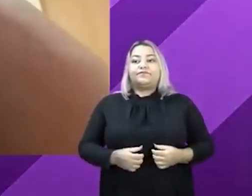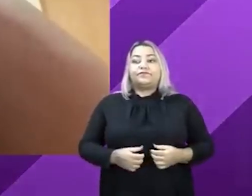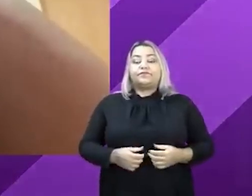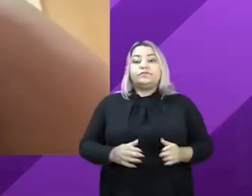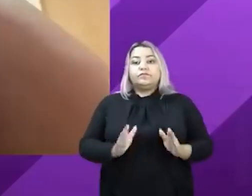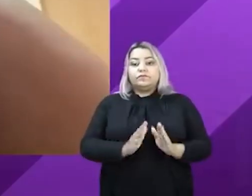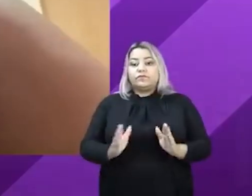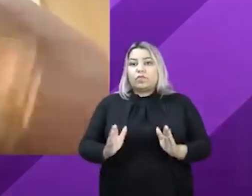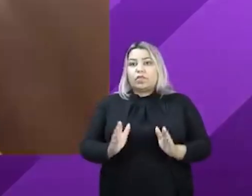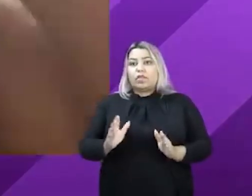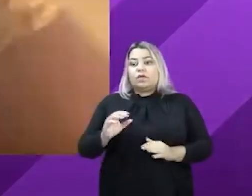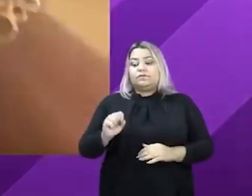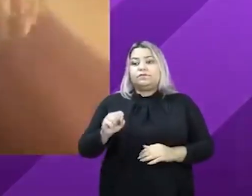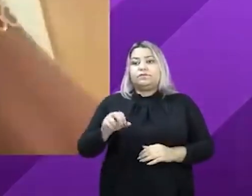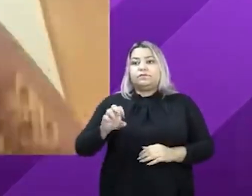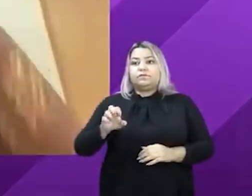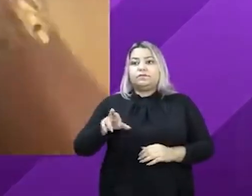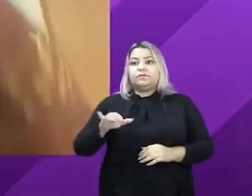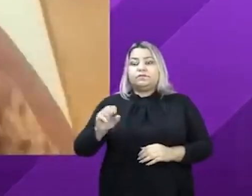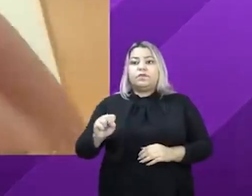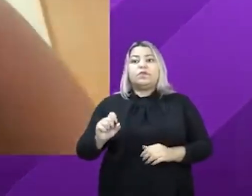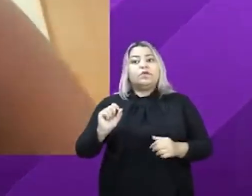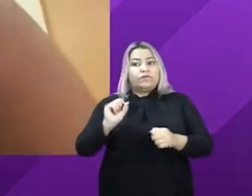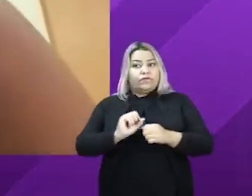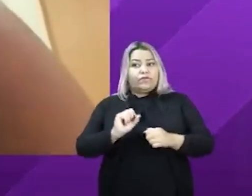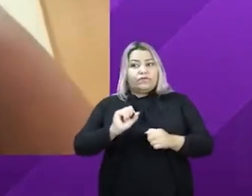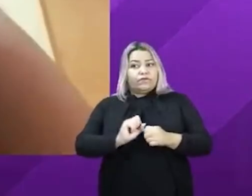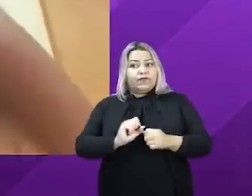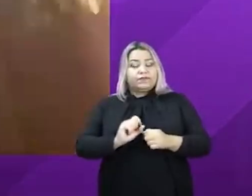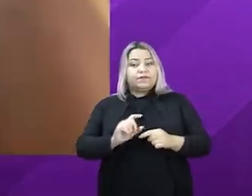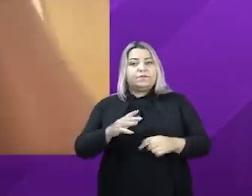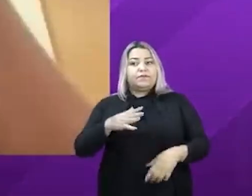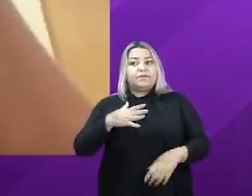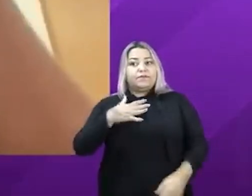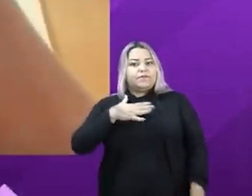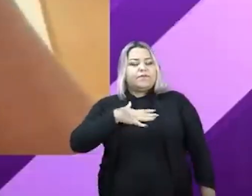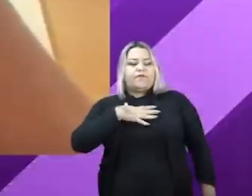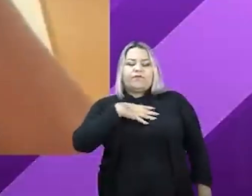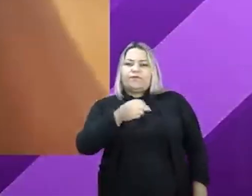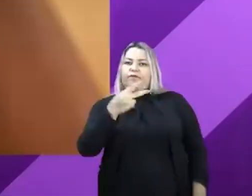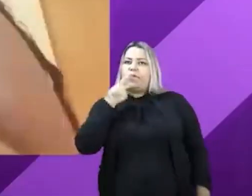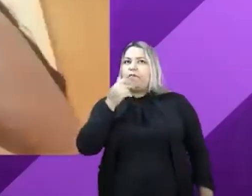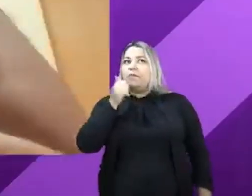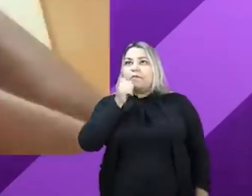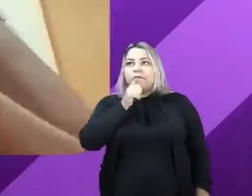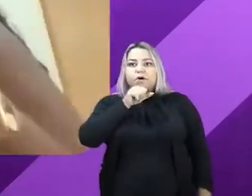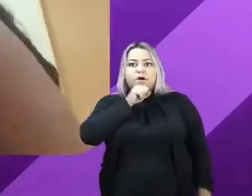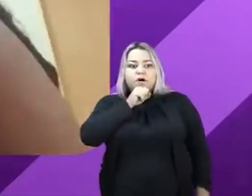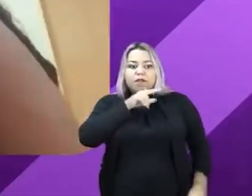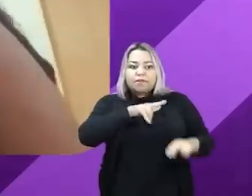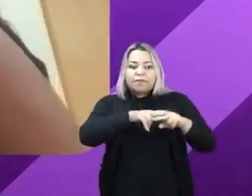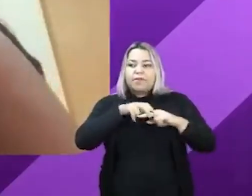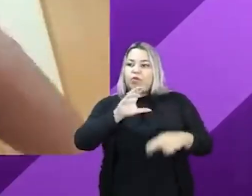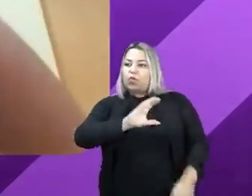séries, né? E aí eu falei, eu vou fazer uma série. E meu filho falou, mãe, pelo amor de Deus. Eu falei, não, vamos fazer